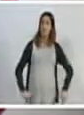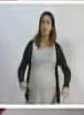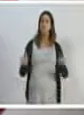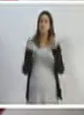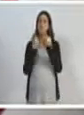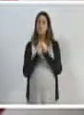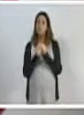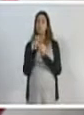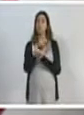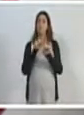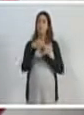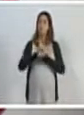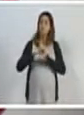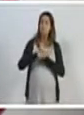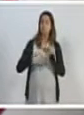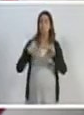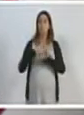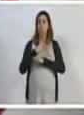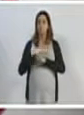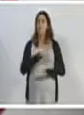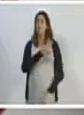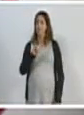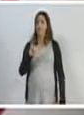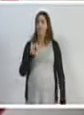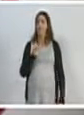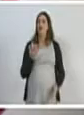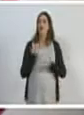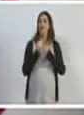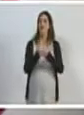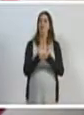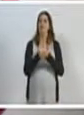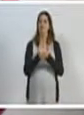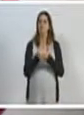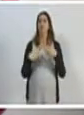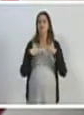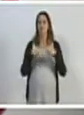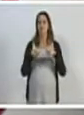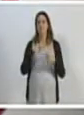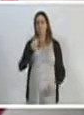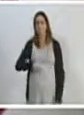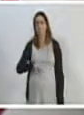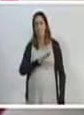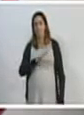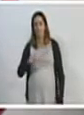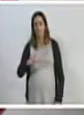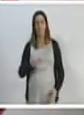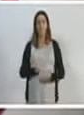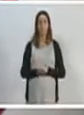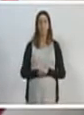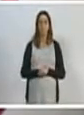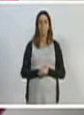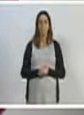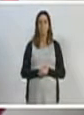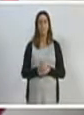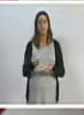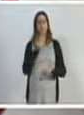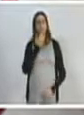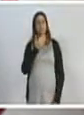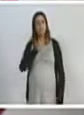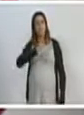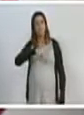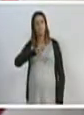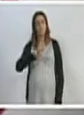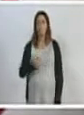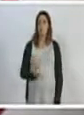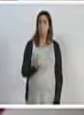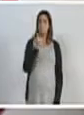certeza trará muitos ganhos ao transporte coletivo da nossa cidade. Eu quero pedir para Ari soltar a imagem, é só